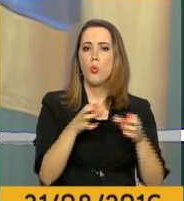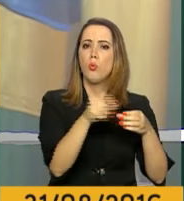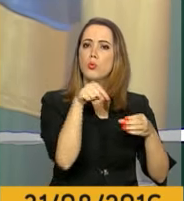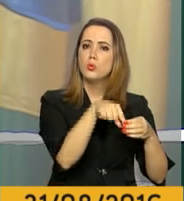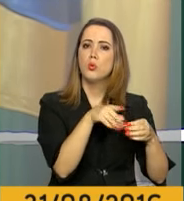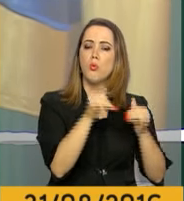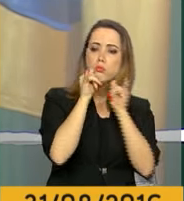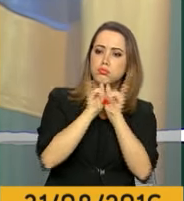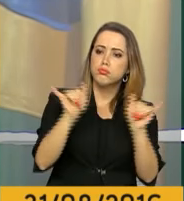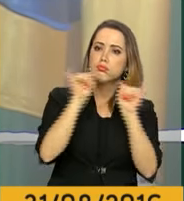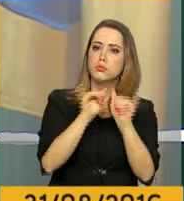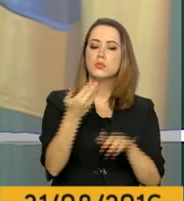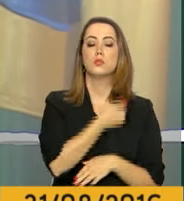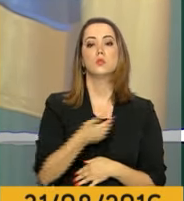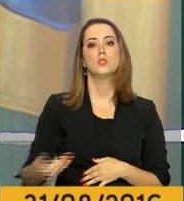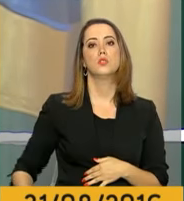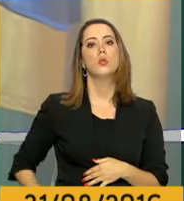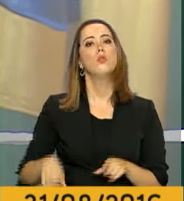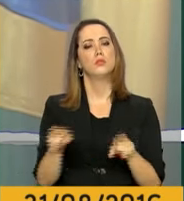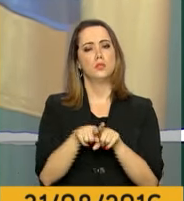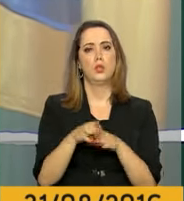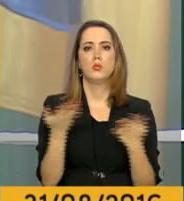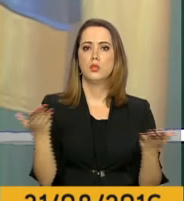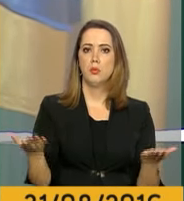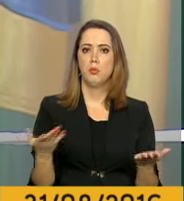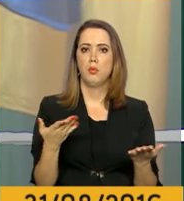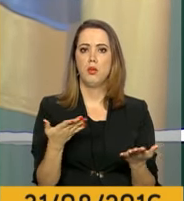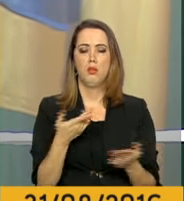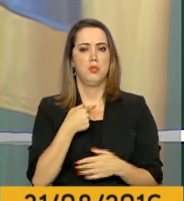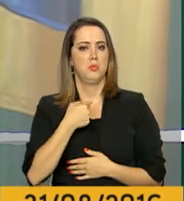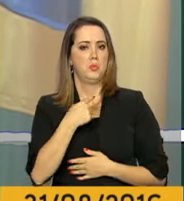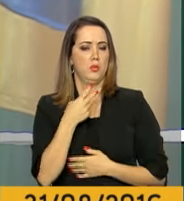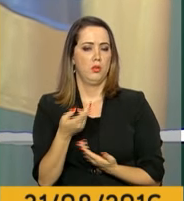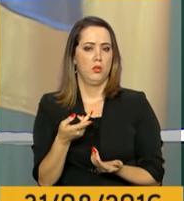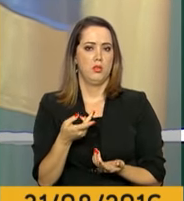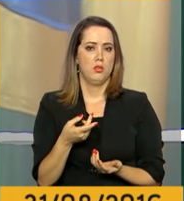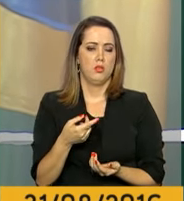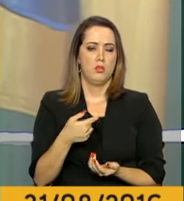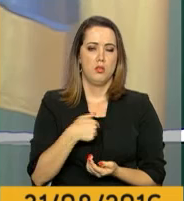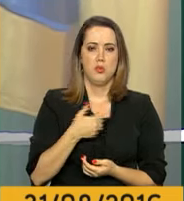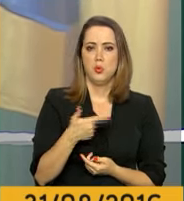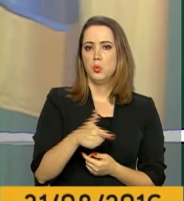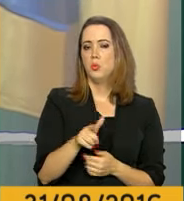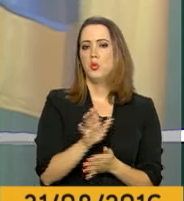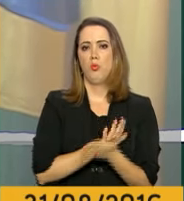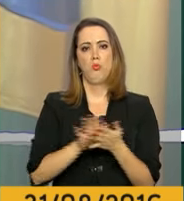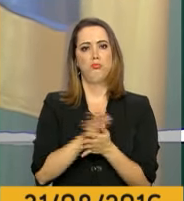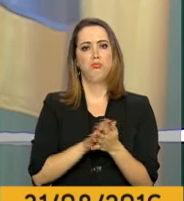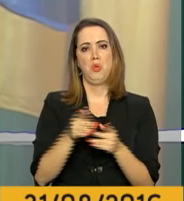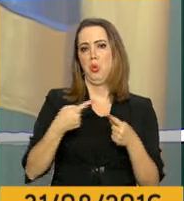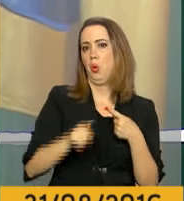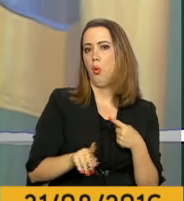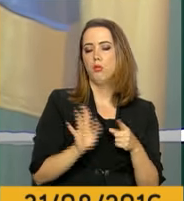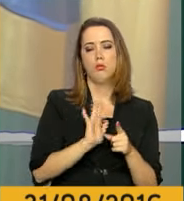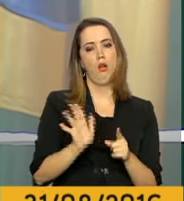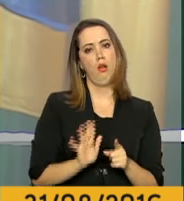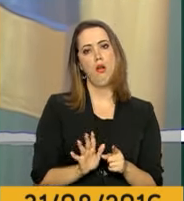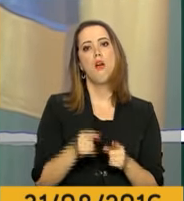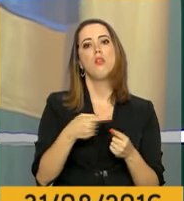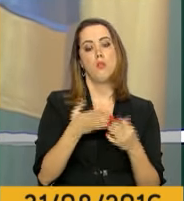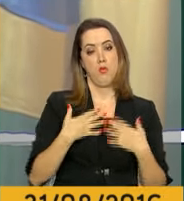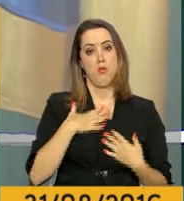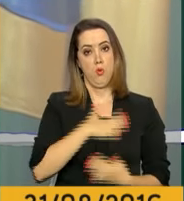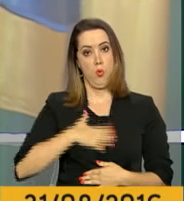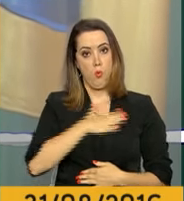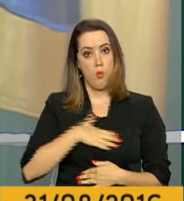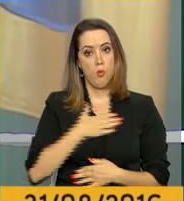está divulgando o governo. Eu não tenho nenhum impedimento. Há governos que não gostam que os ministros se manifestem. Eu, ao